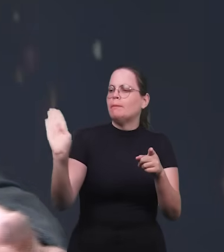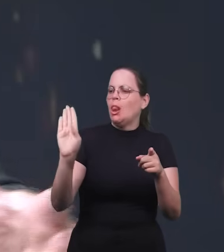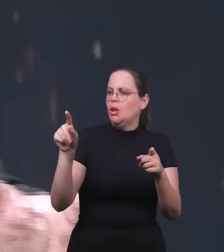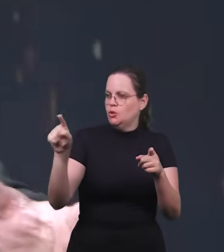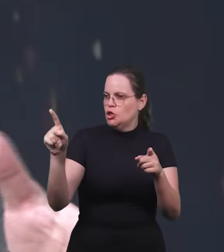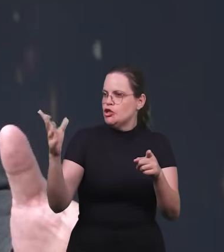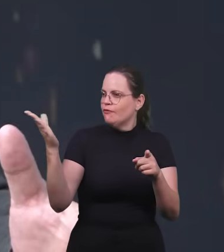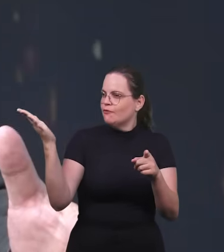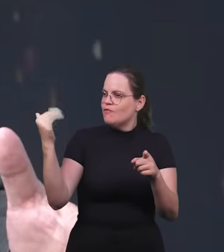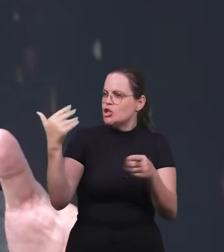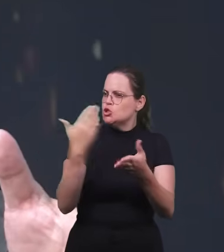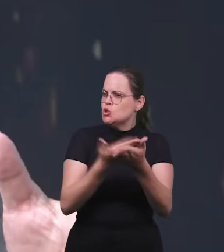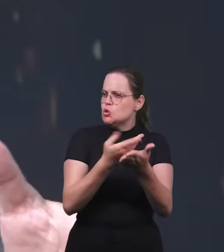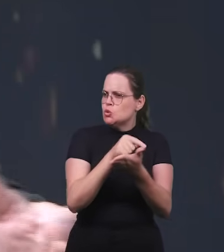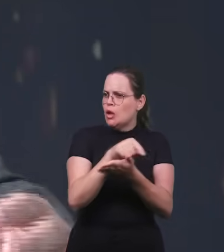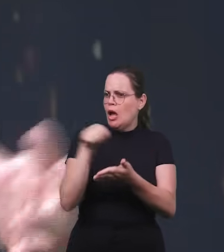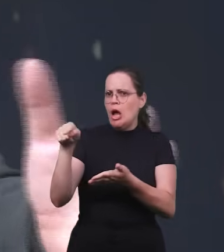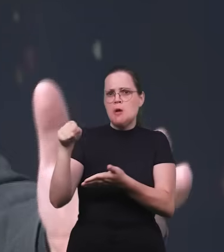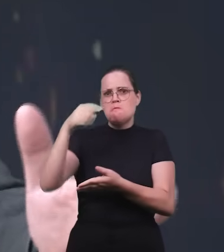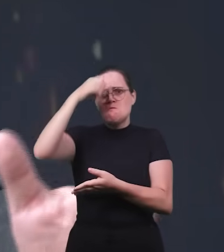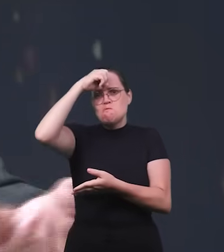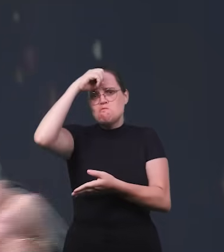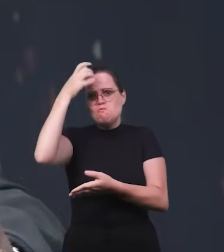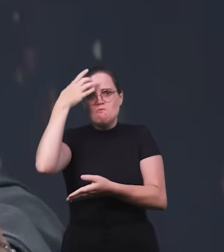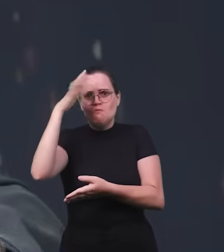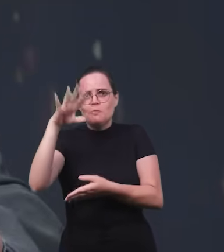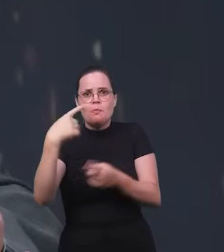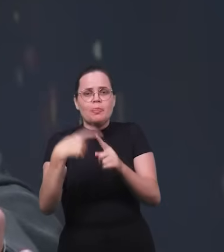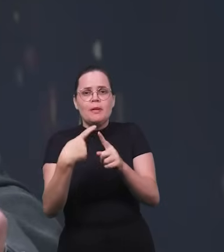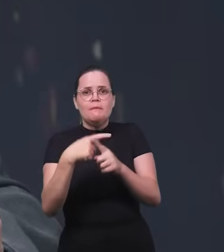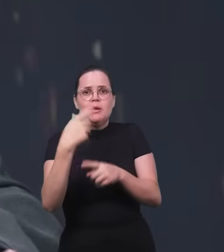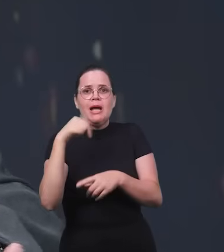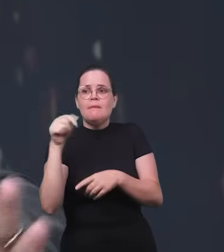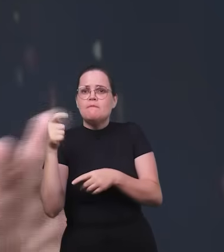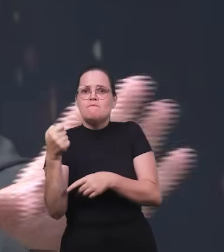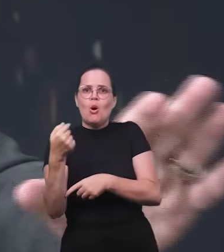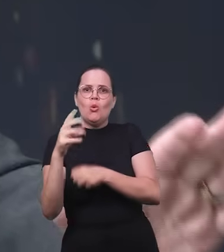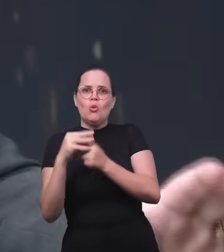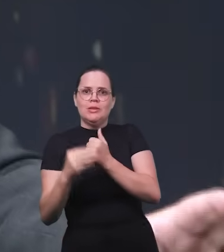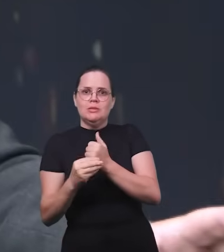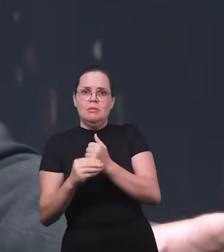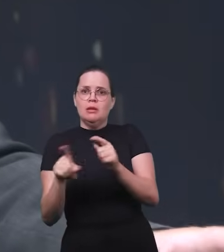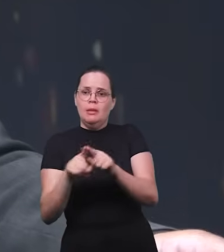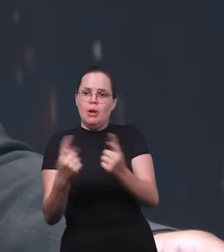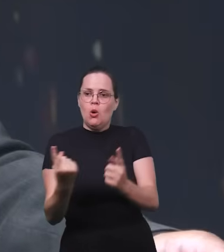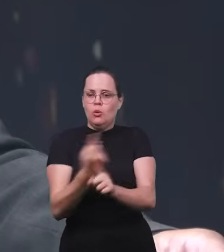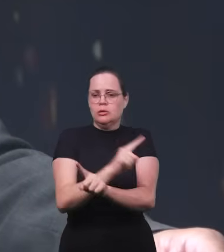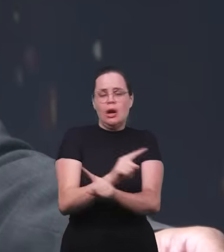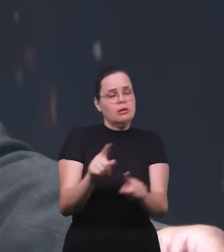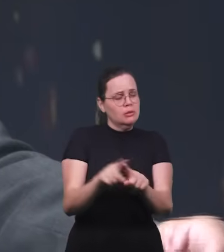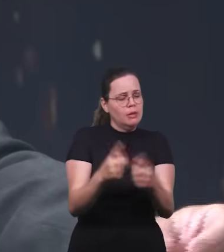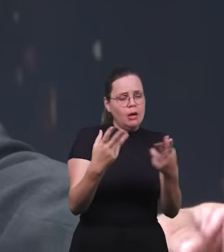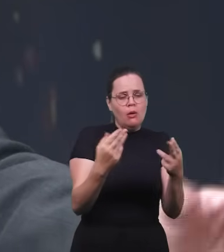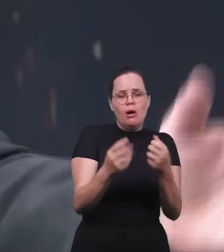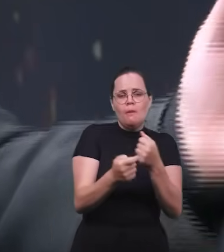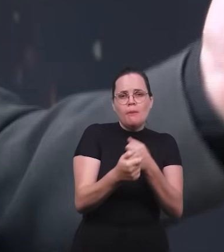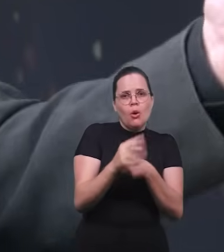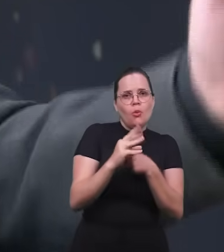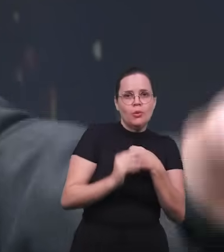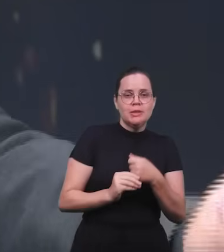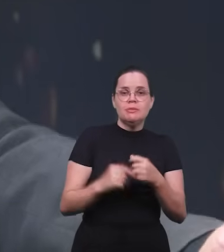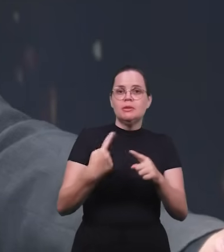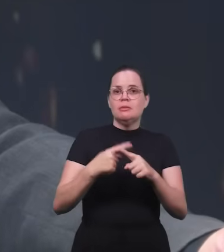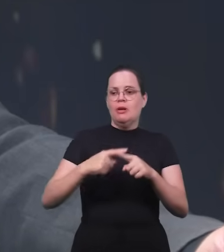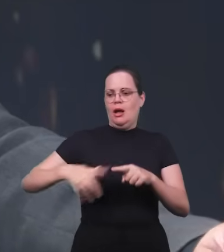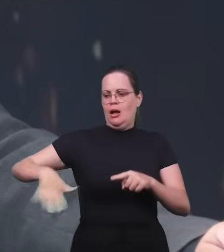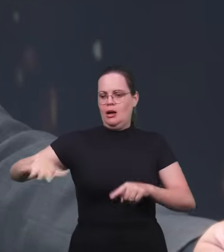vai ter a dimensão daquilo que está acontecendo. E a mesma coisa ao contrário, porque as pessoas têm realidades diferentes, né? Então, isso é que